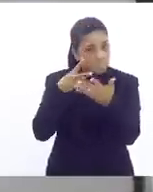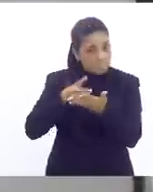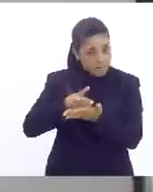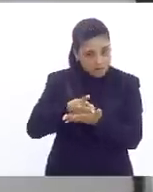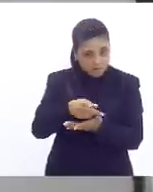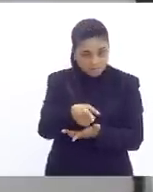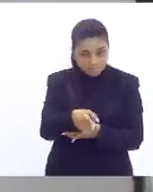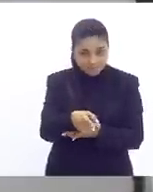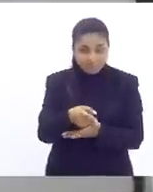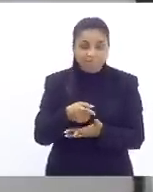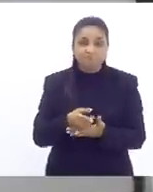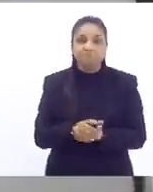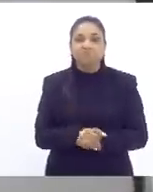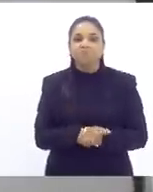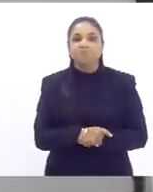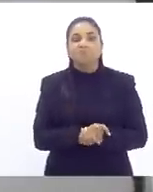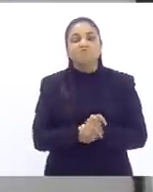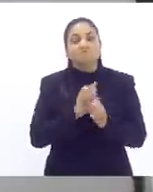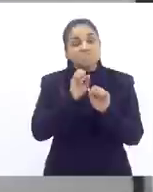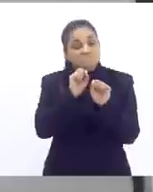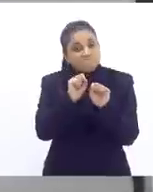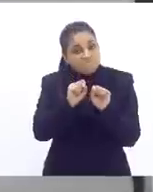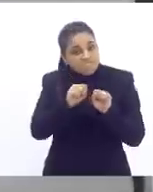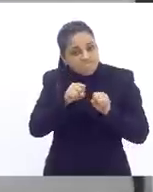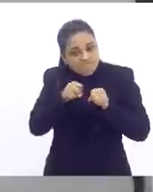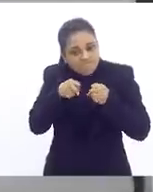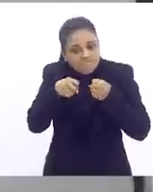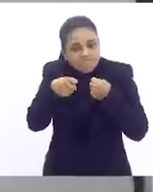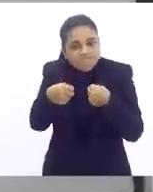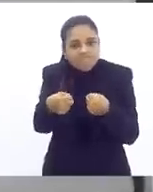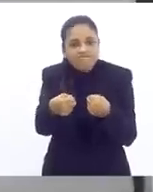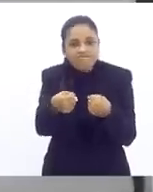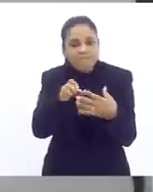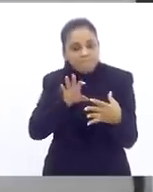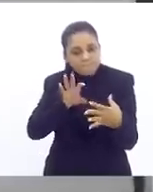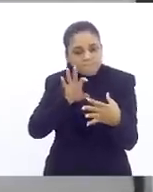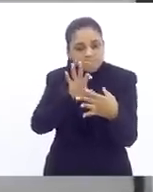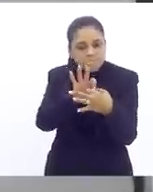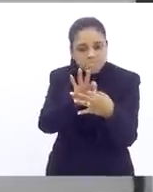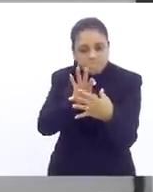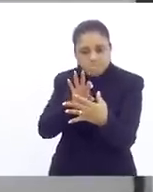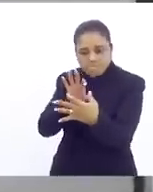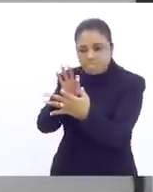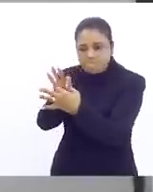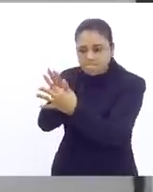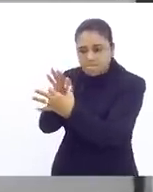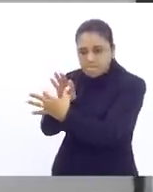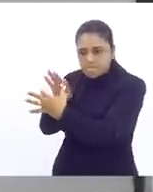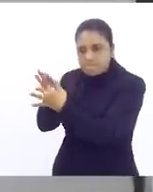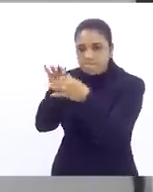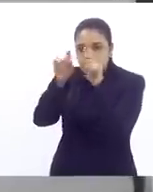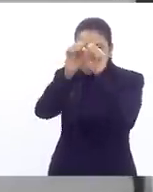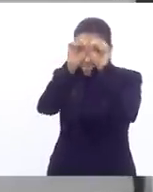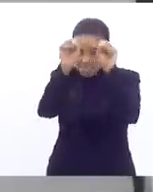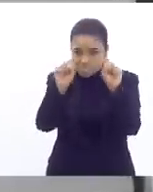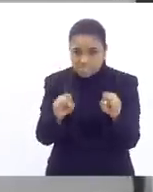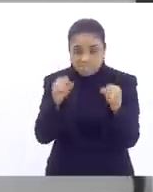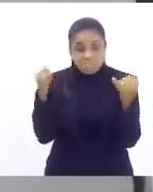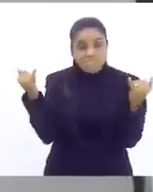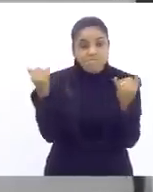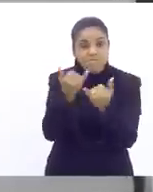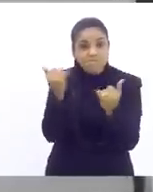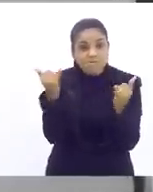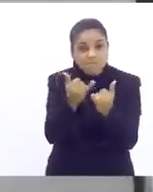acho que poderia se fazer um esforço para tentar ter uma solução sobre o sistema de informação gerencial do